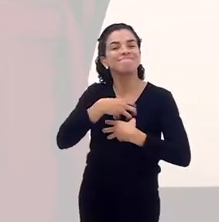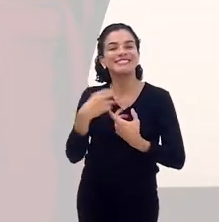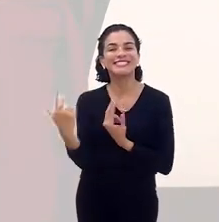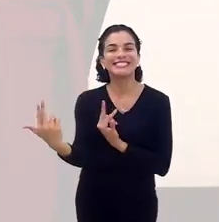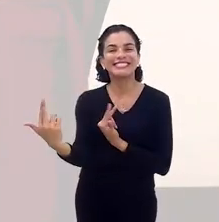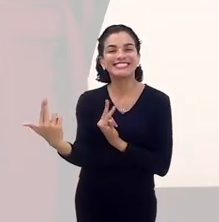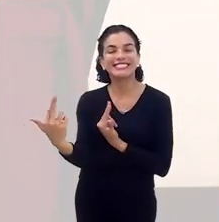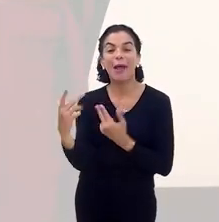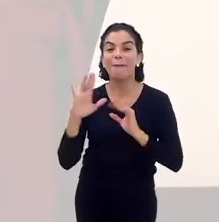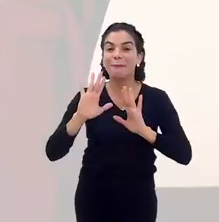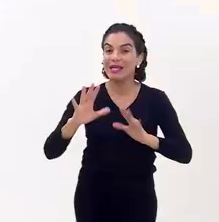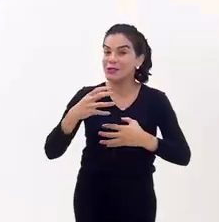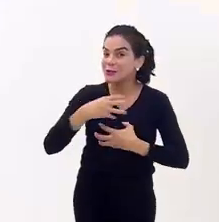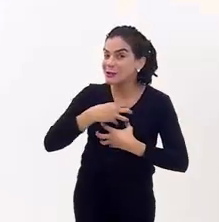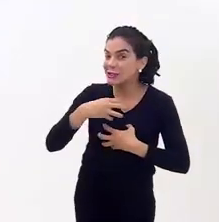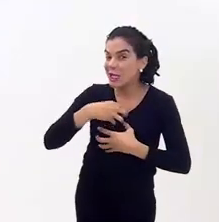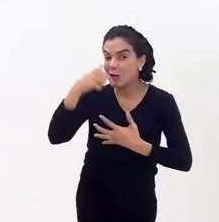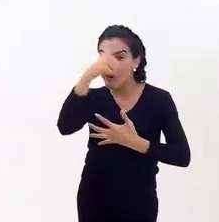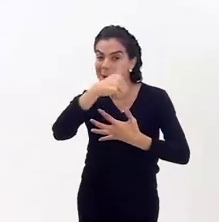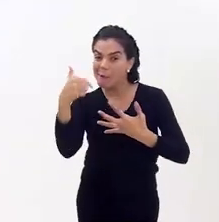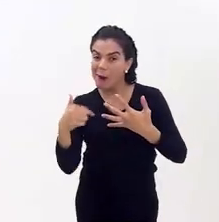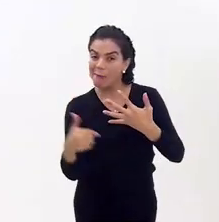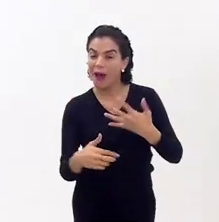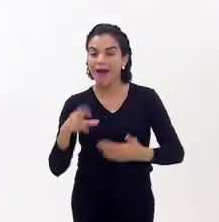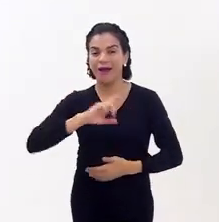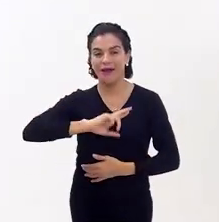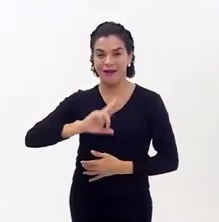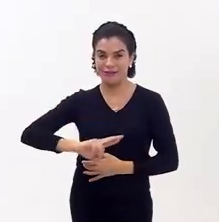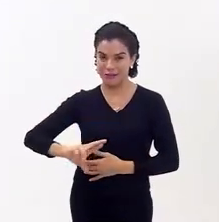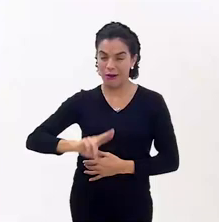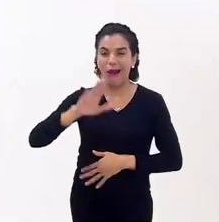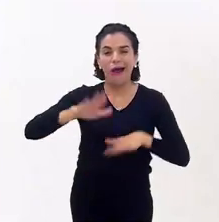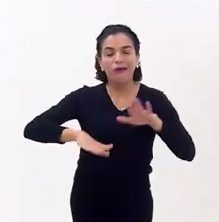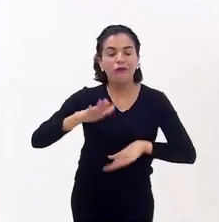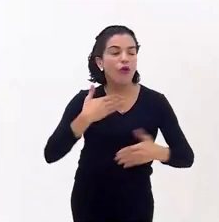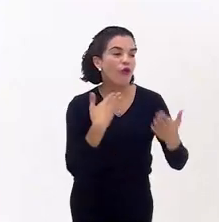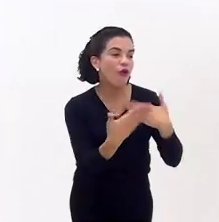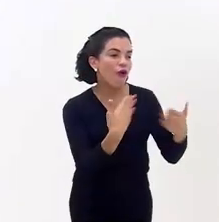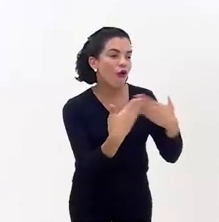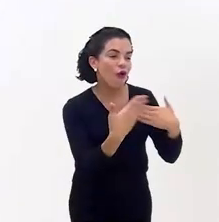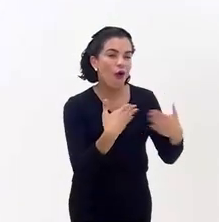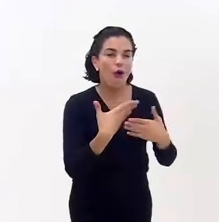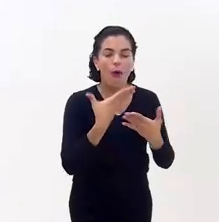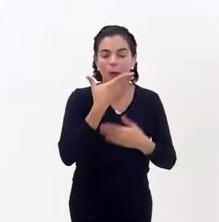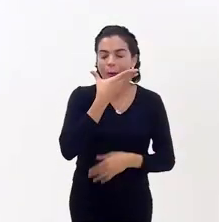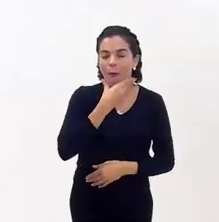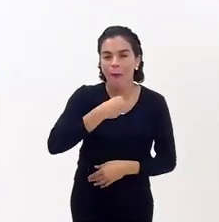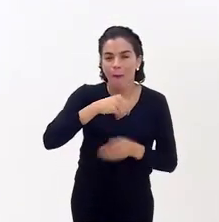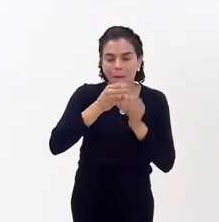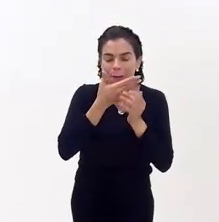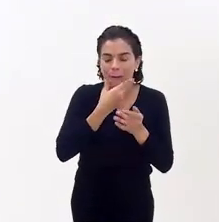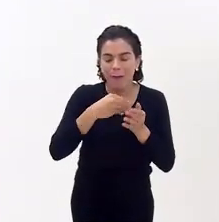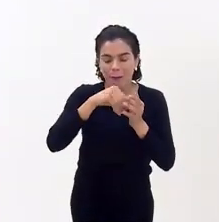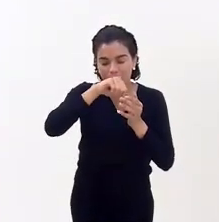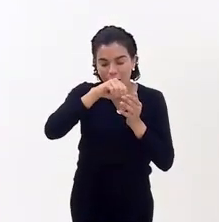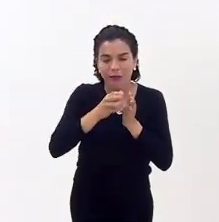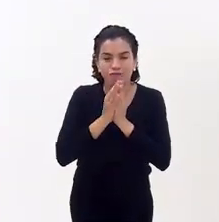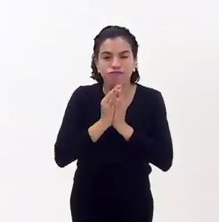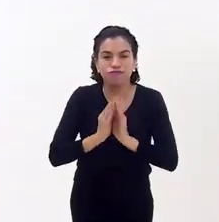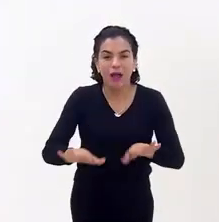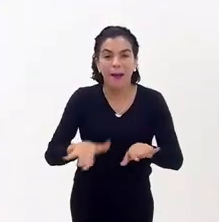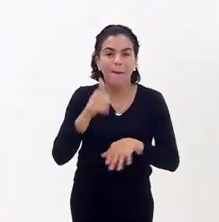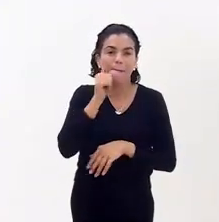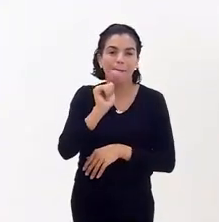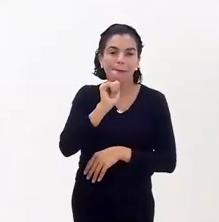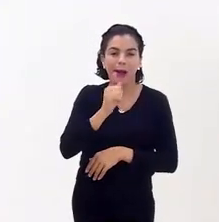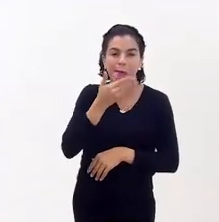que eu sinto. Mas é aquilo que eu sinto em outras religiões também. Por exemplo, às vezes, quando eu estou conversando com o pai Bira, com o pai